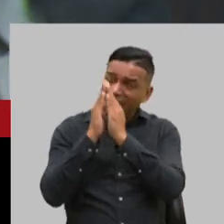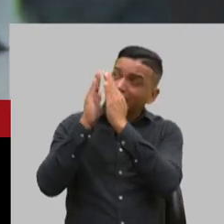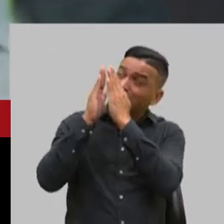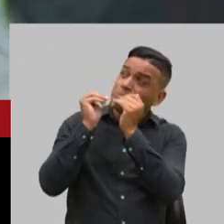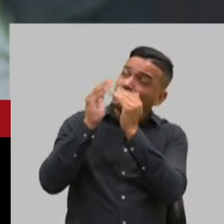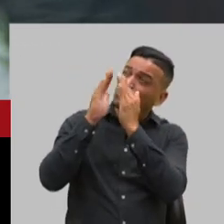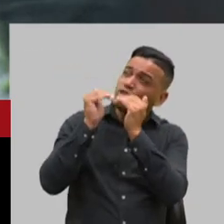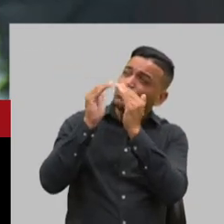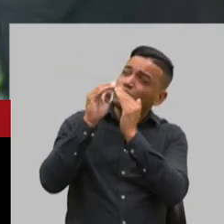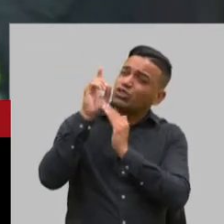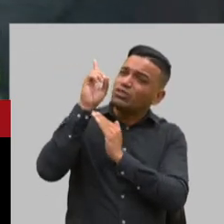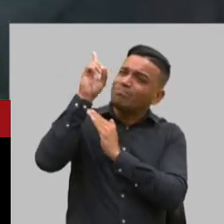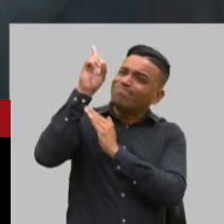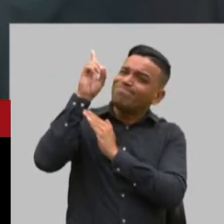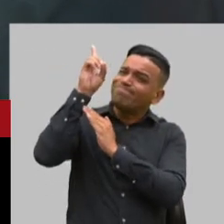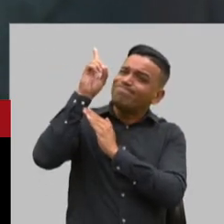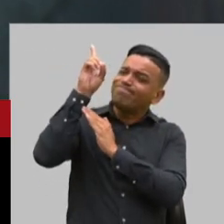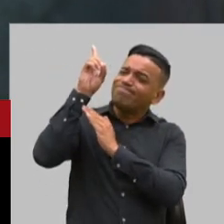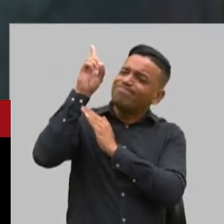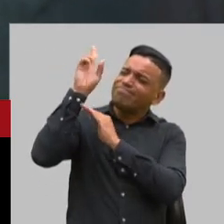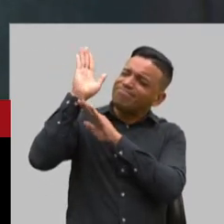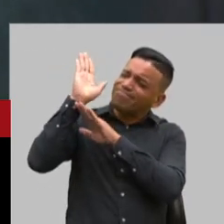implorando paz de pé.